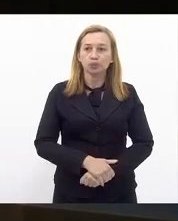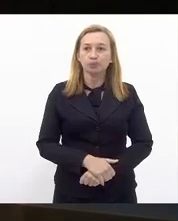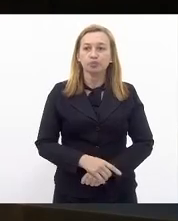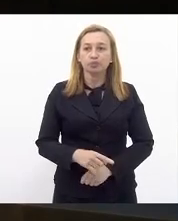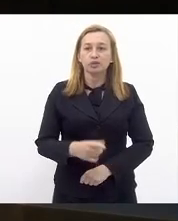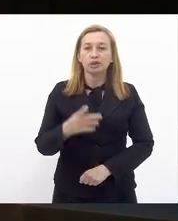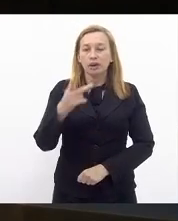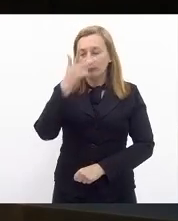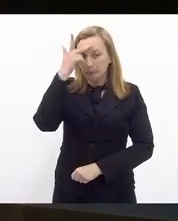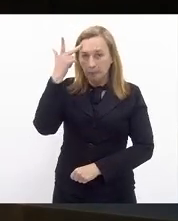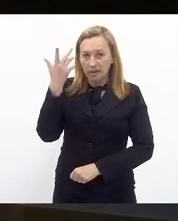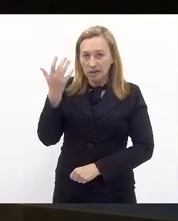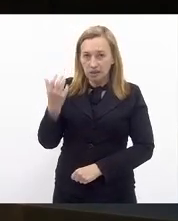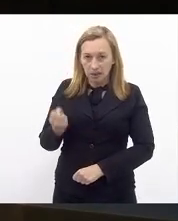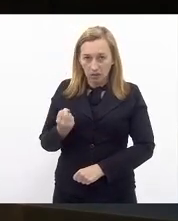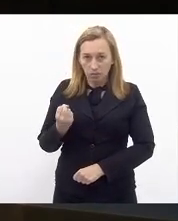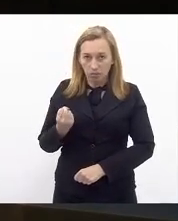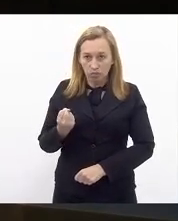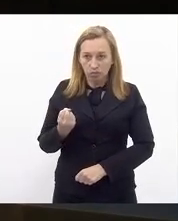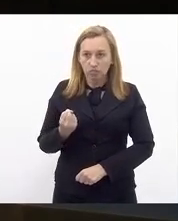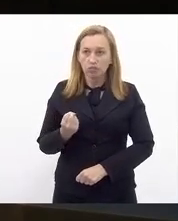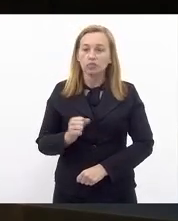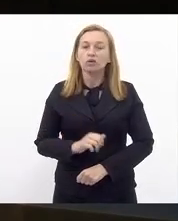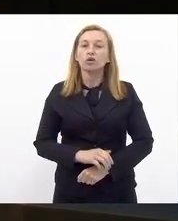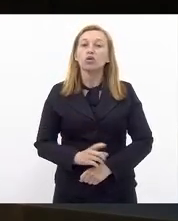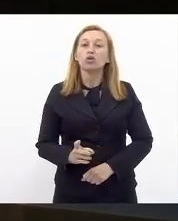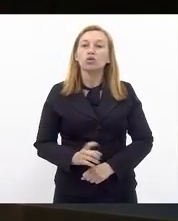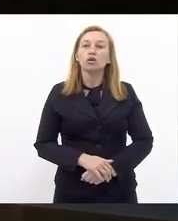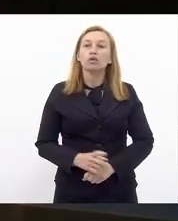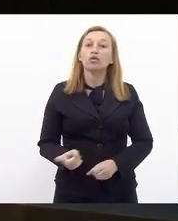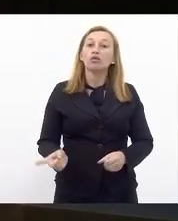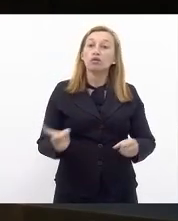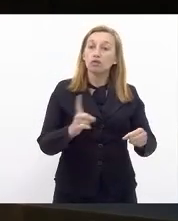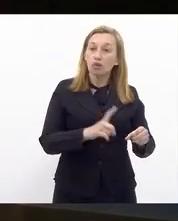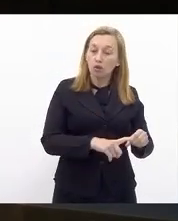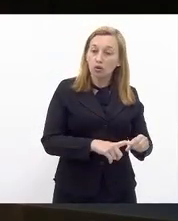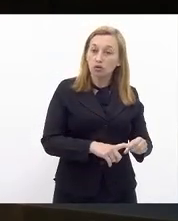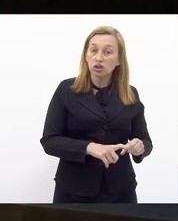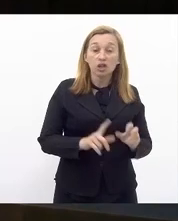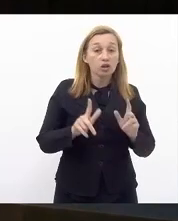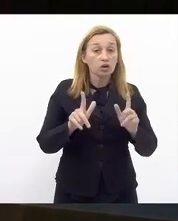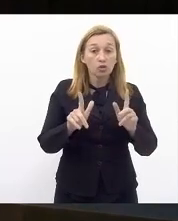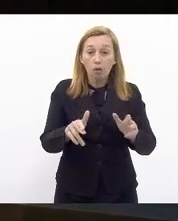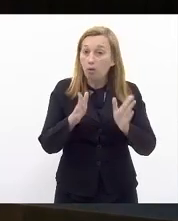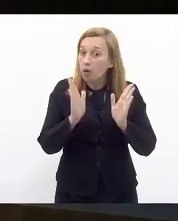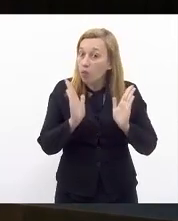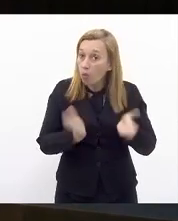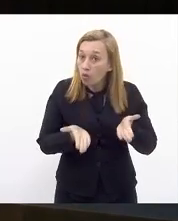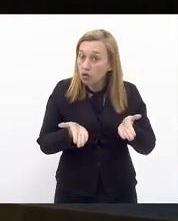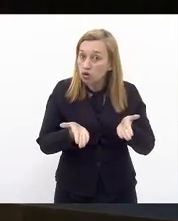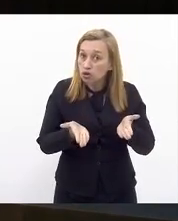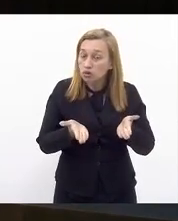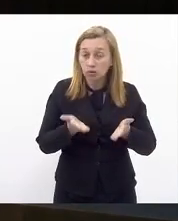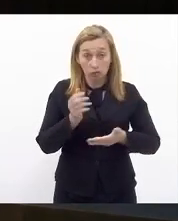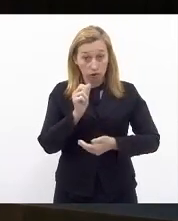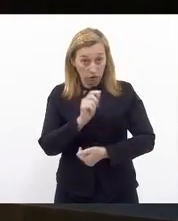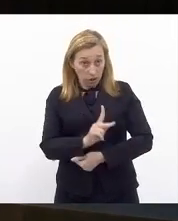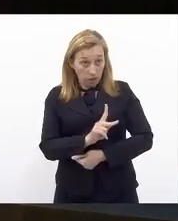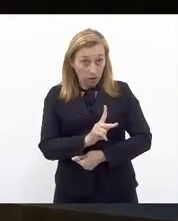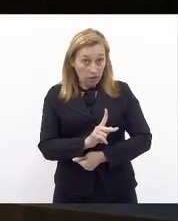pensão a pensão volta a ser o que é hoje tá